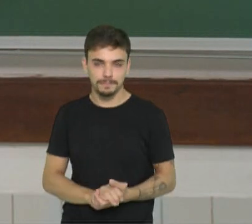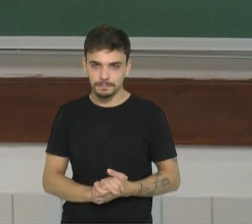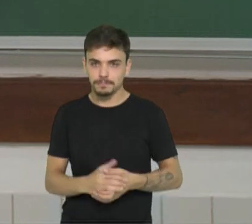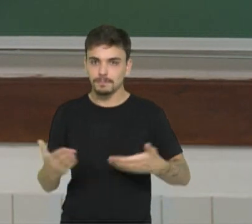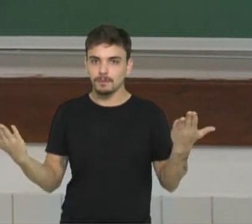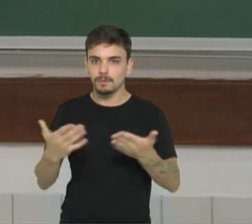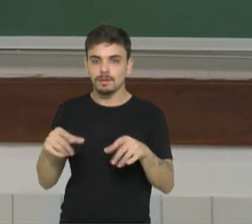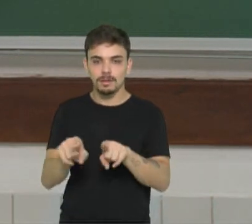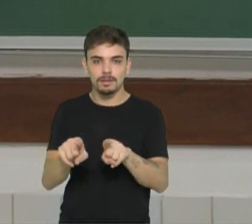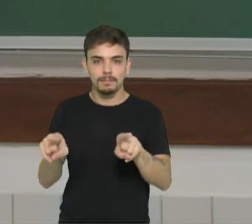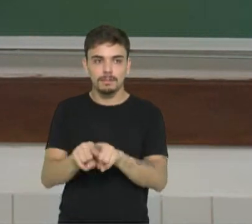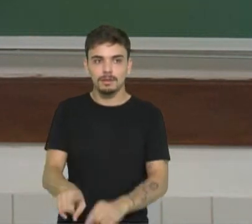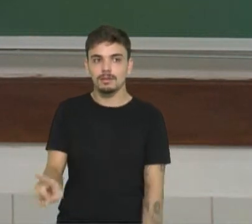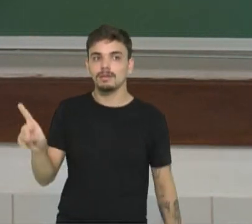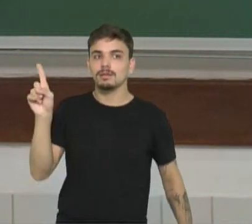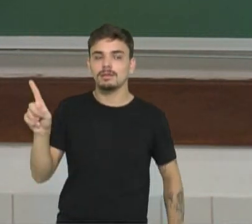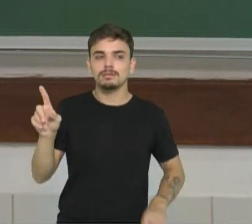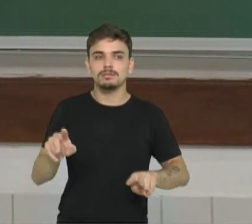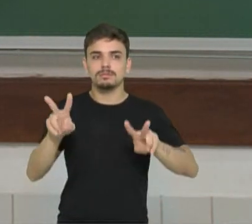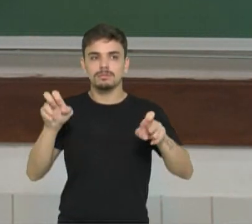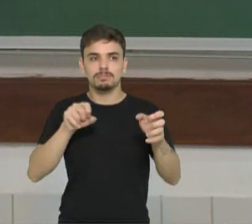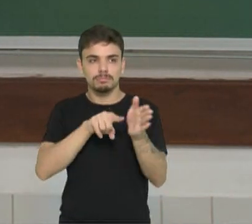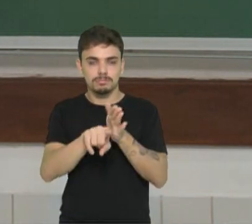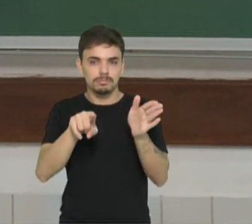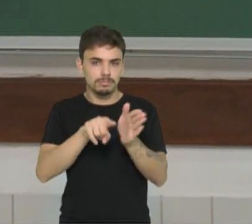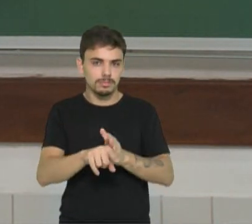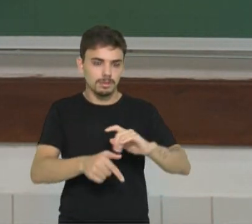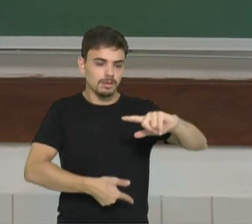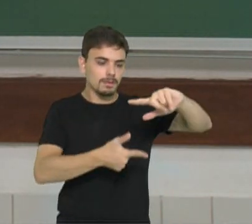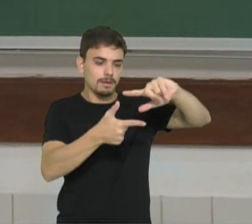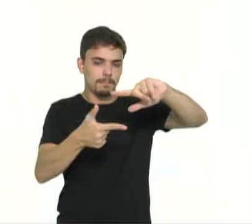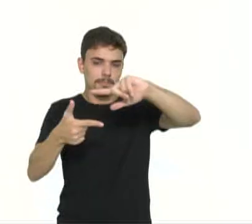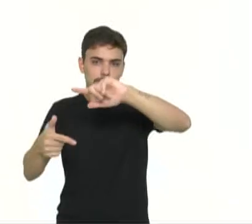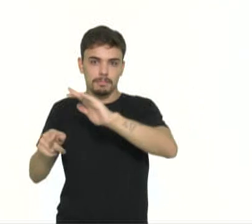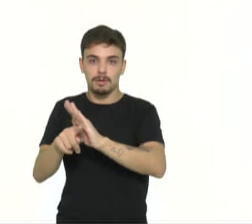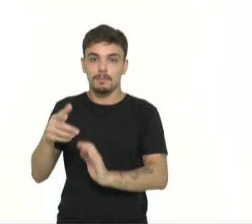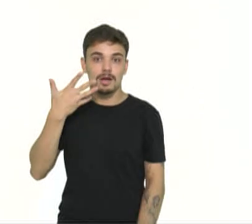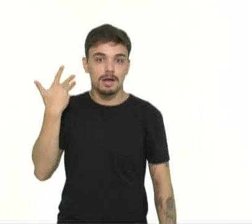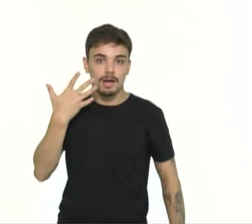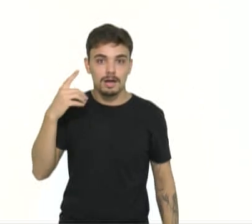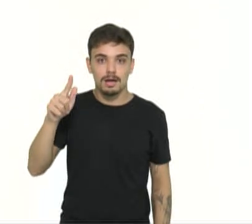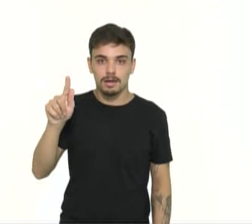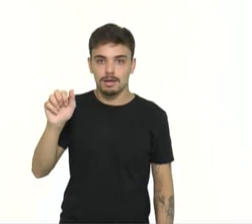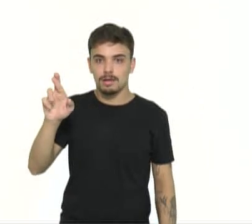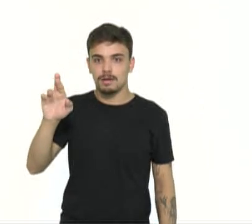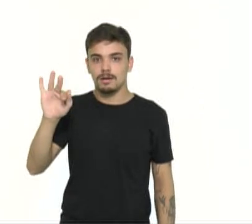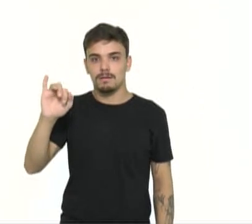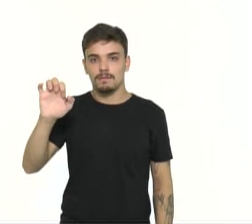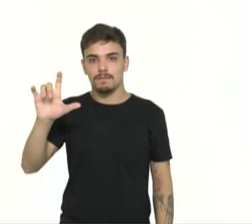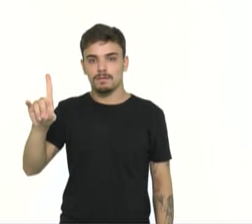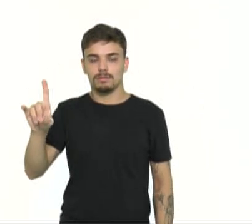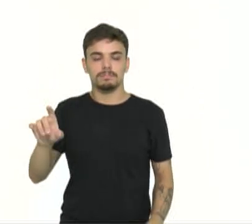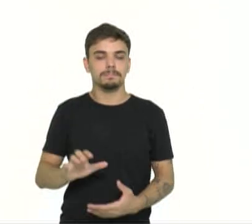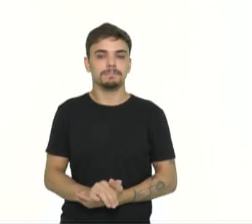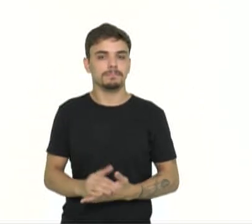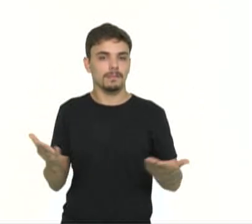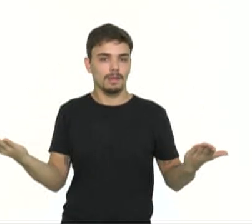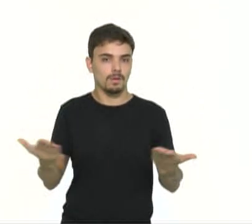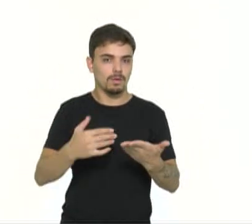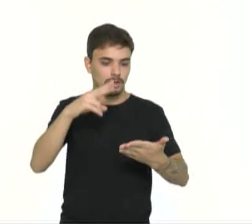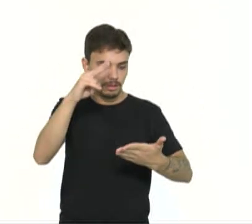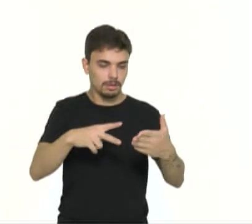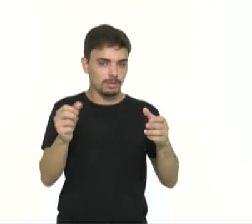Temos aqui uma questão com uma tirinha do Garfield. Então, olha só. Você vai, né, a gente vai